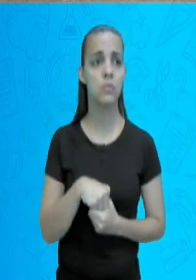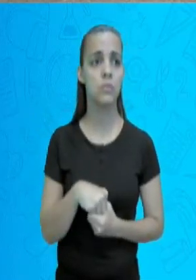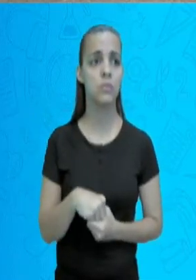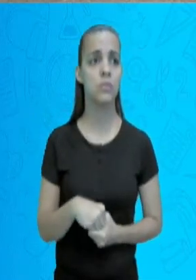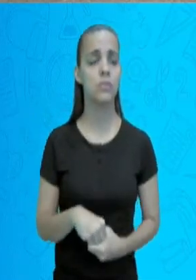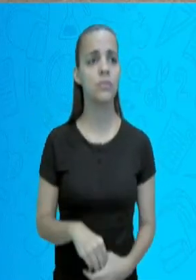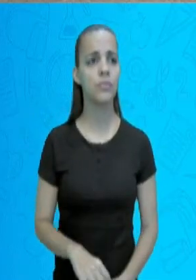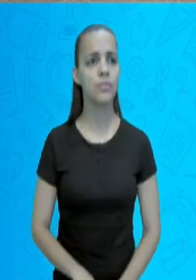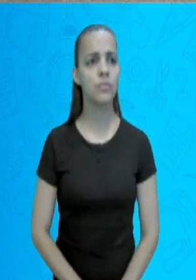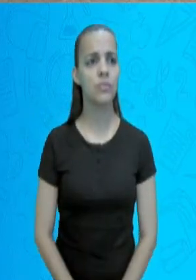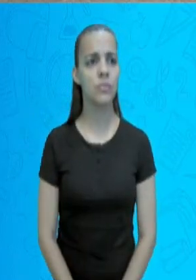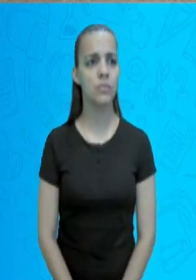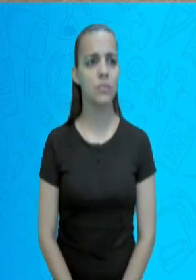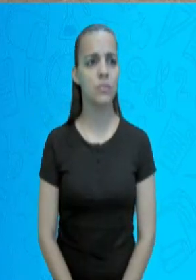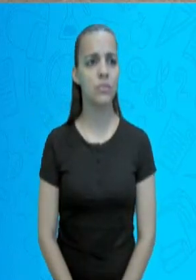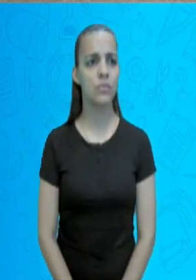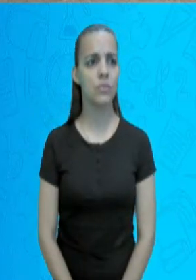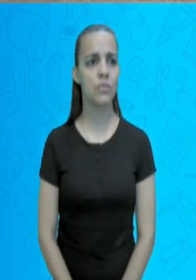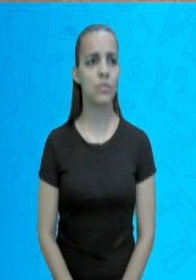que